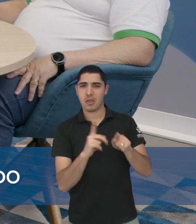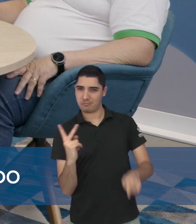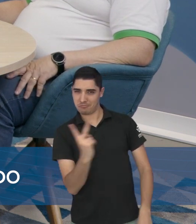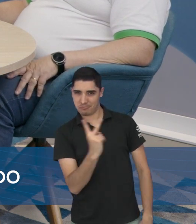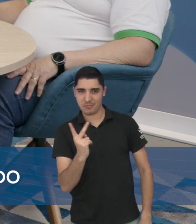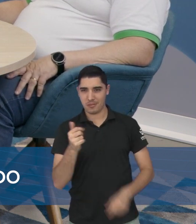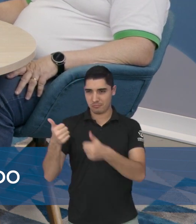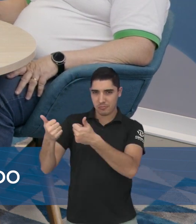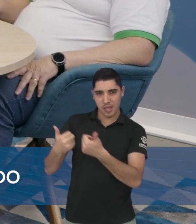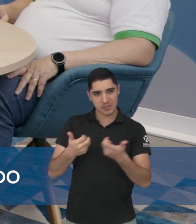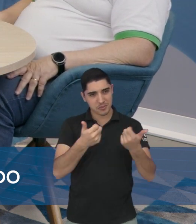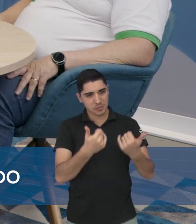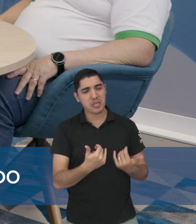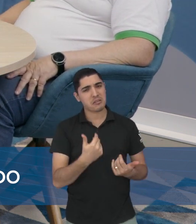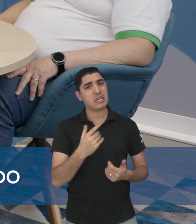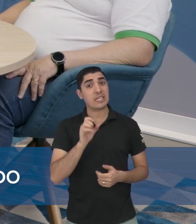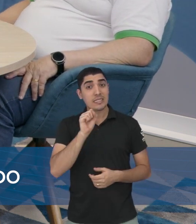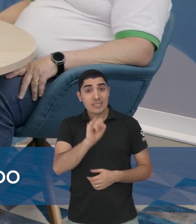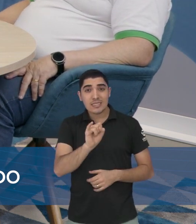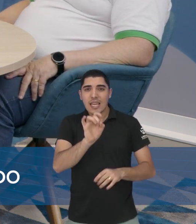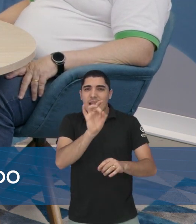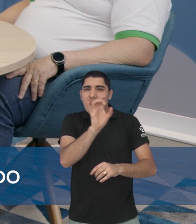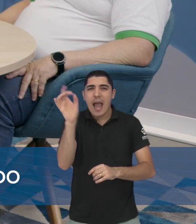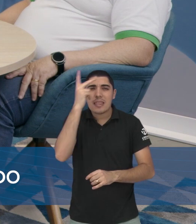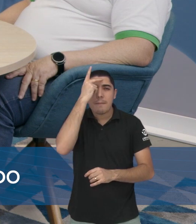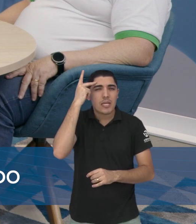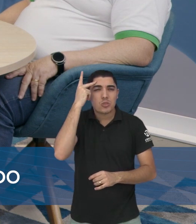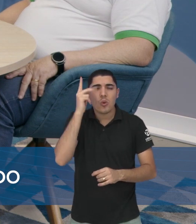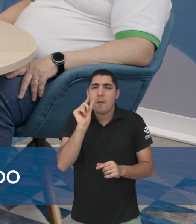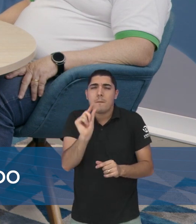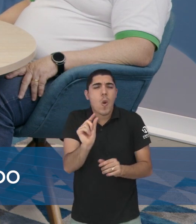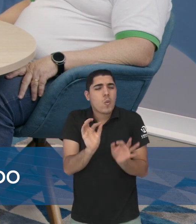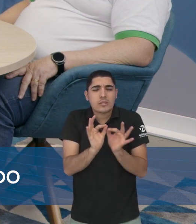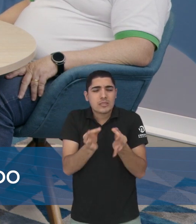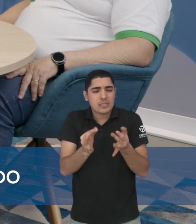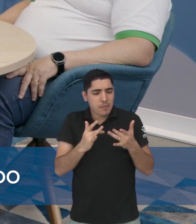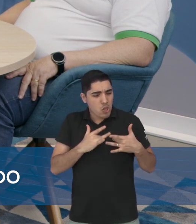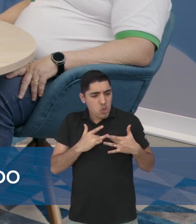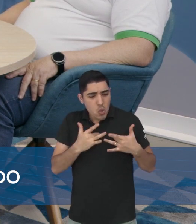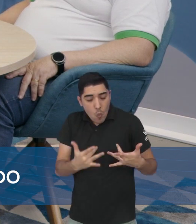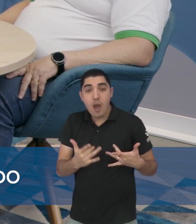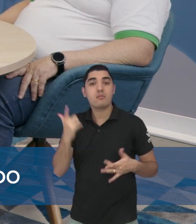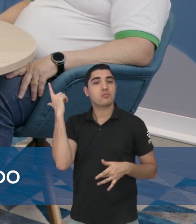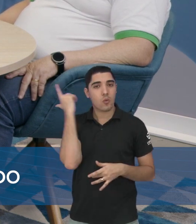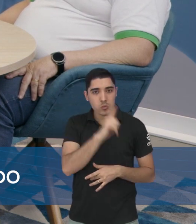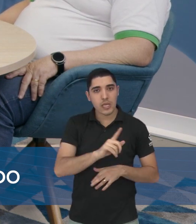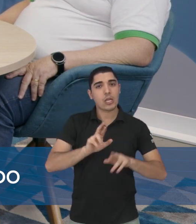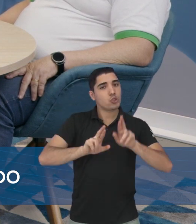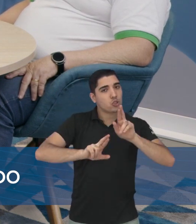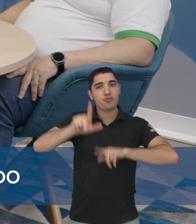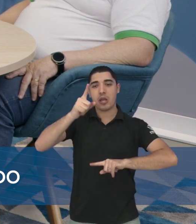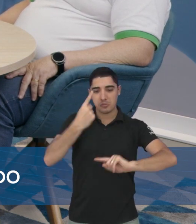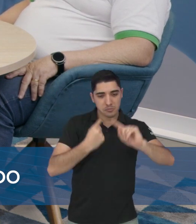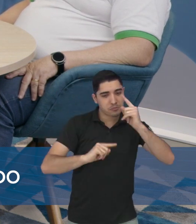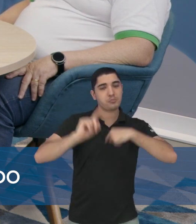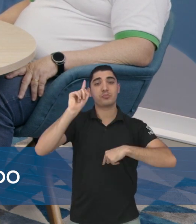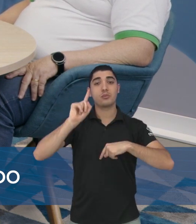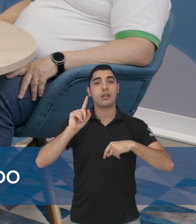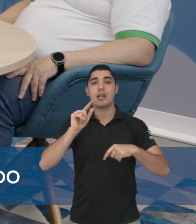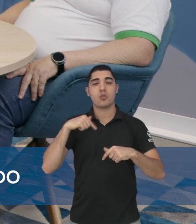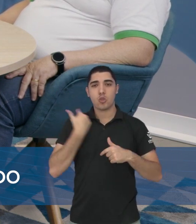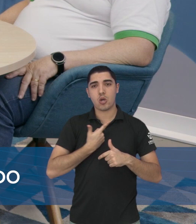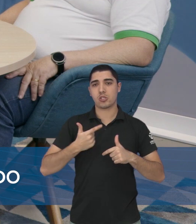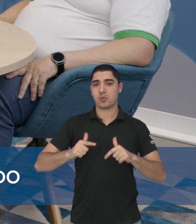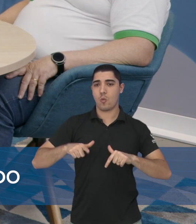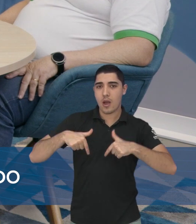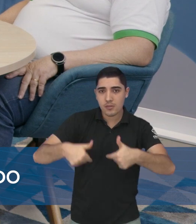vocês mencionaram. Se cada um doar o pouco que tem, não é mesmo? A gente já vai ter muita diferença. Todo mundo agindo em